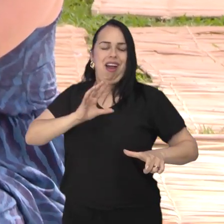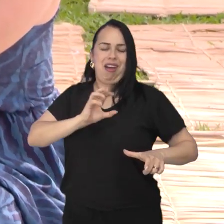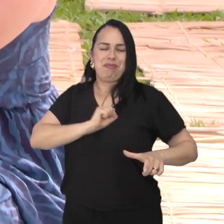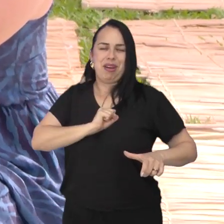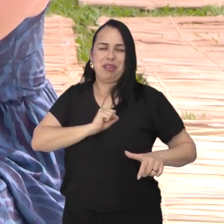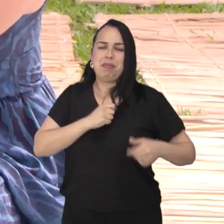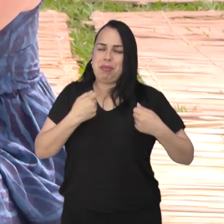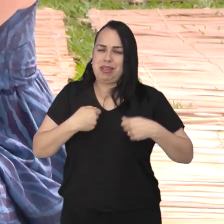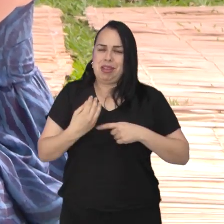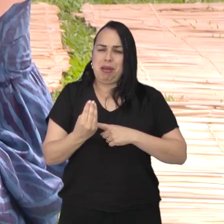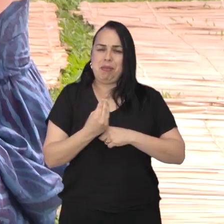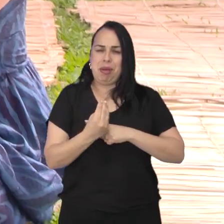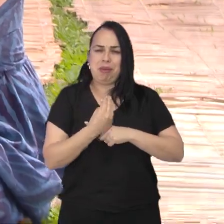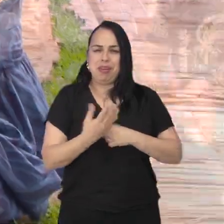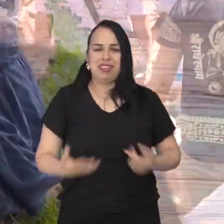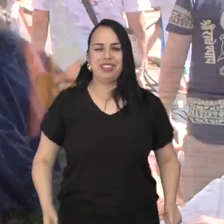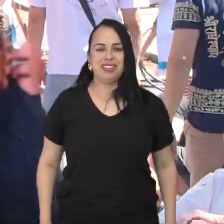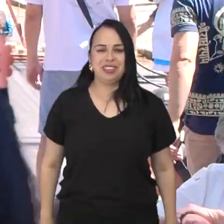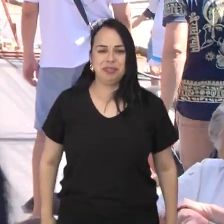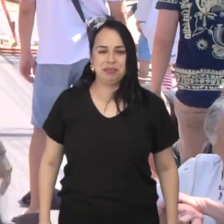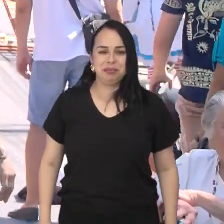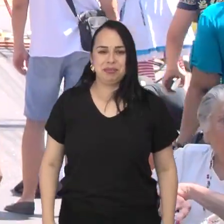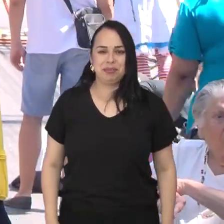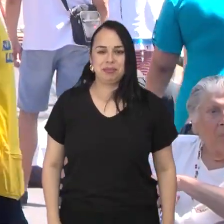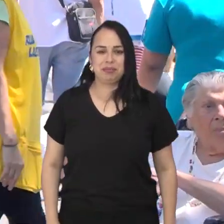um cuidado só para mim.